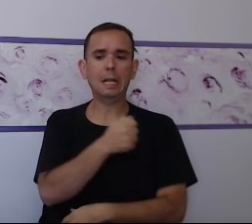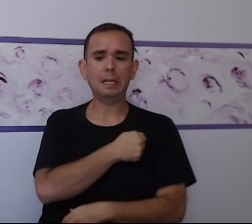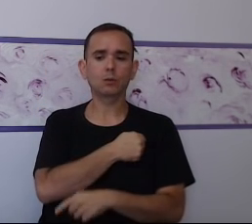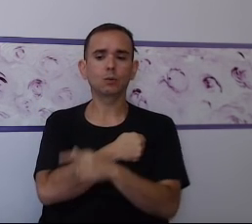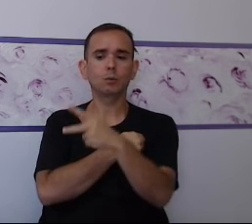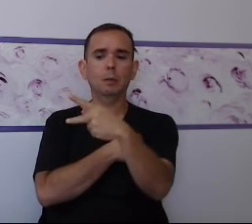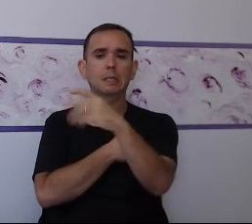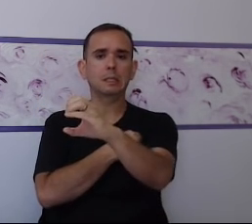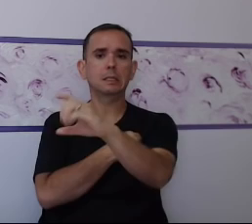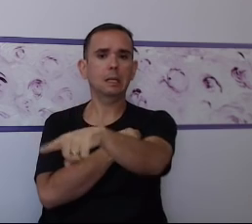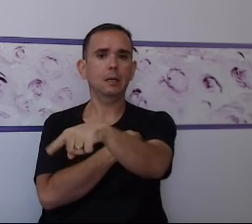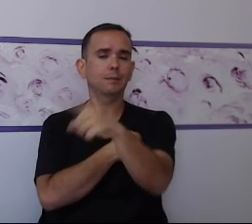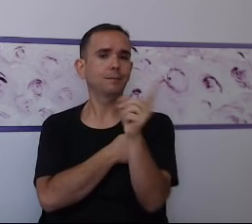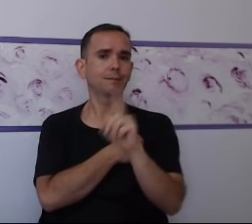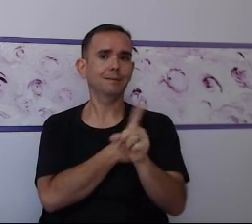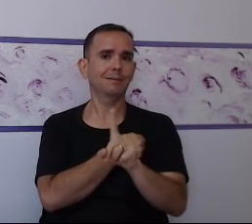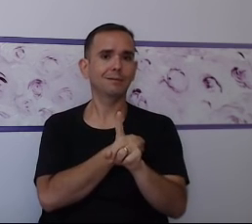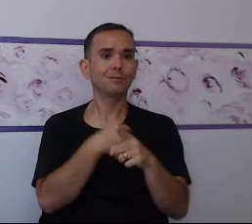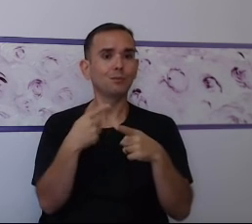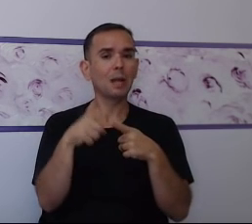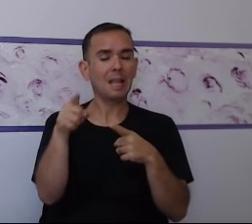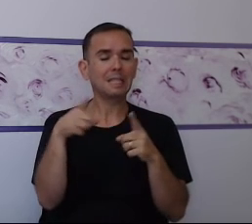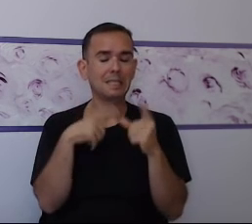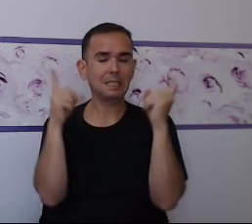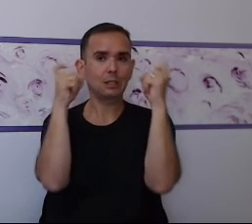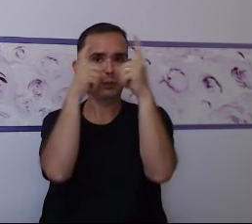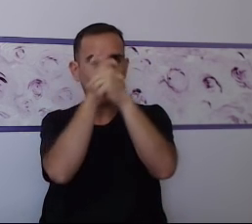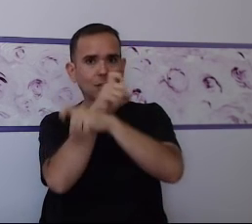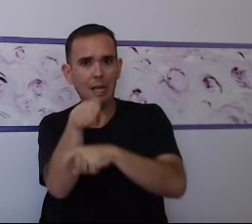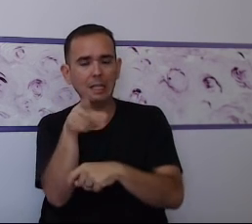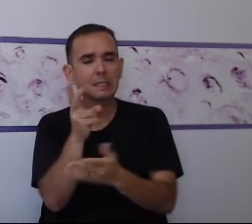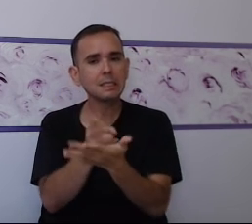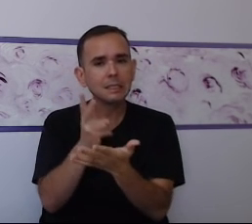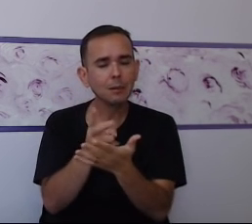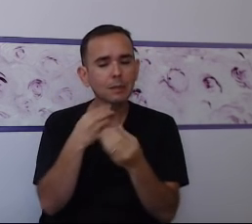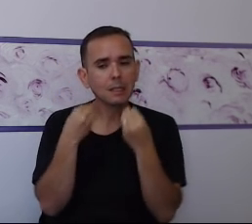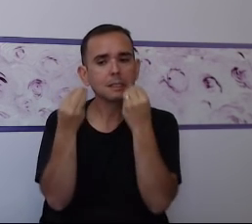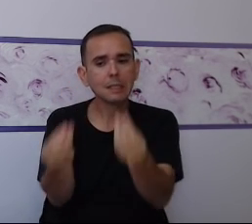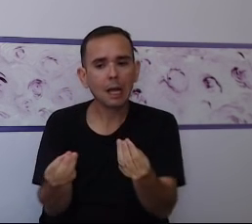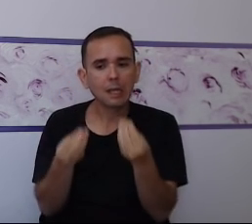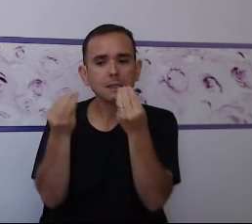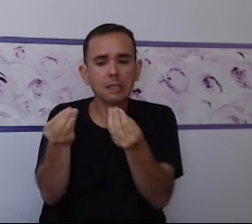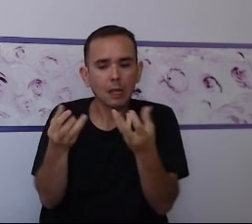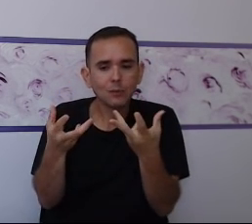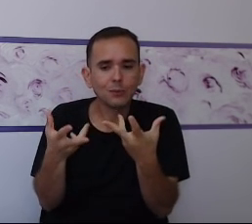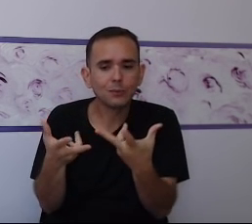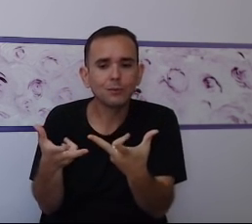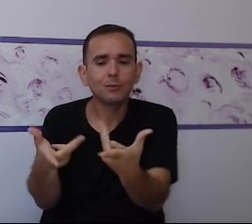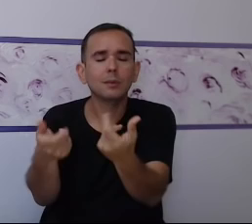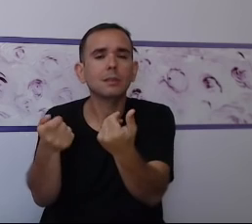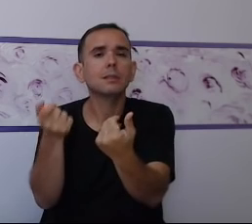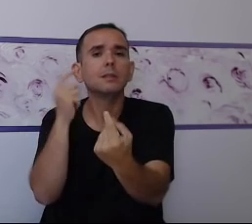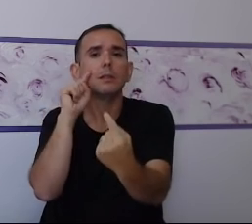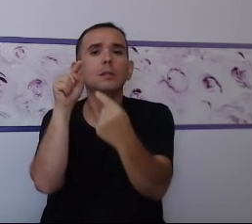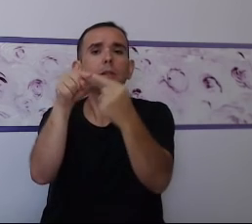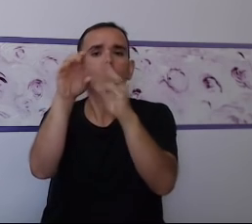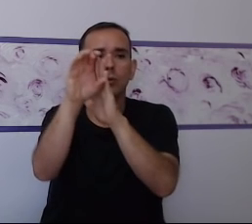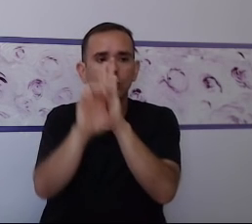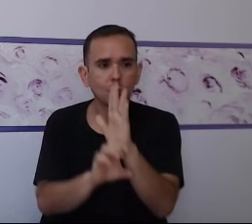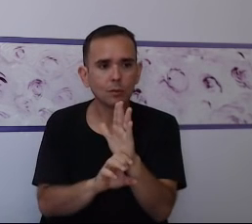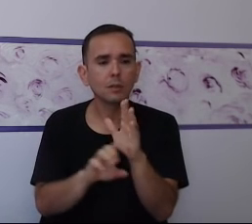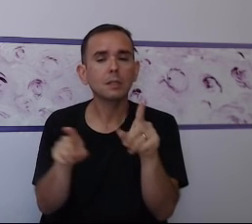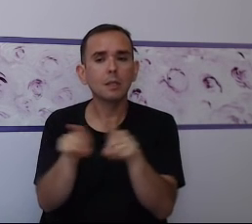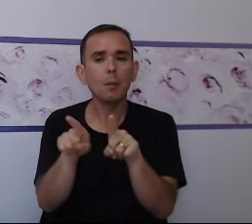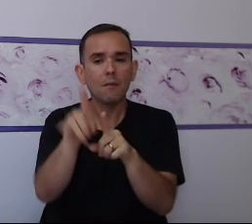paralisia cerebral, tá? Porque ele tem esses distúrbios. Sempre a gente vai ter que ofertar o estímulo. Ele sempre vai estar de acordo com o currículo que a gente